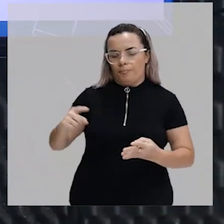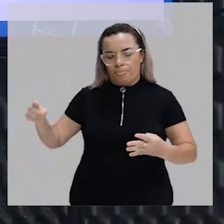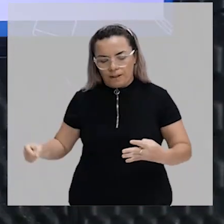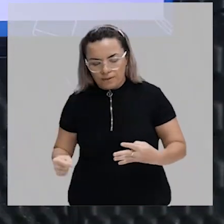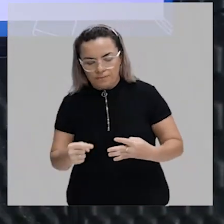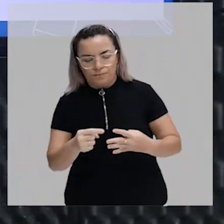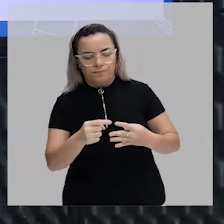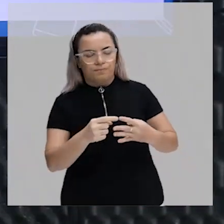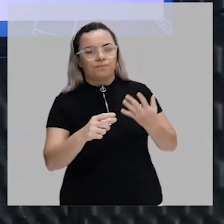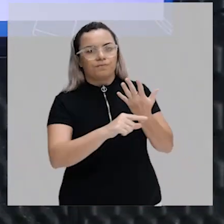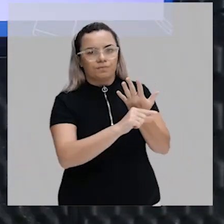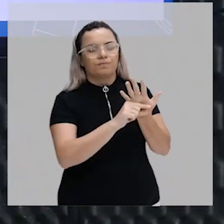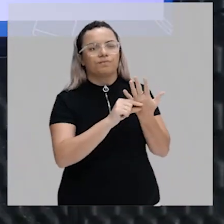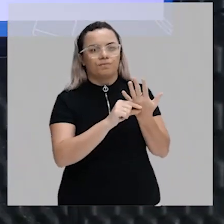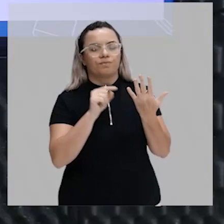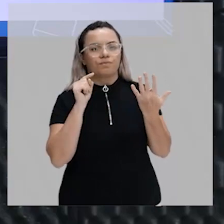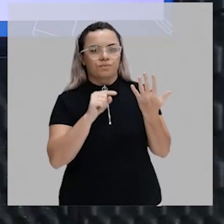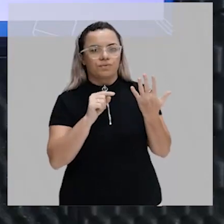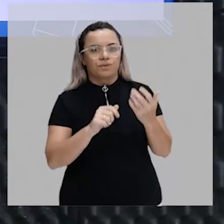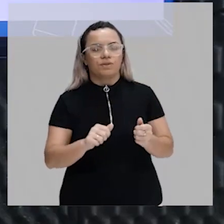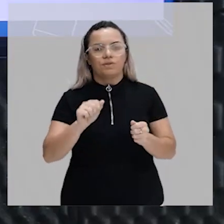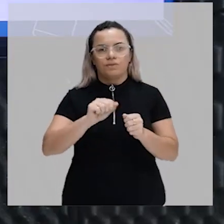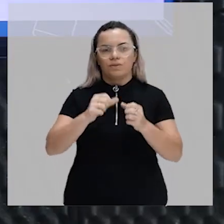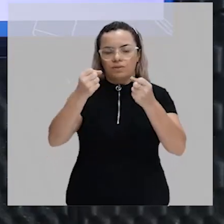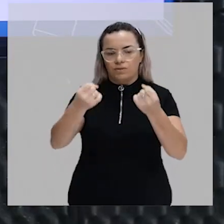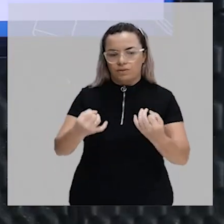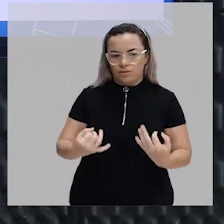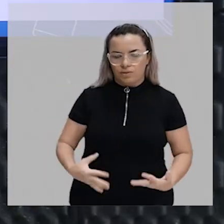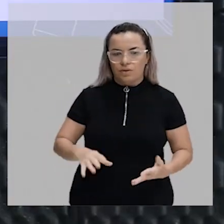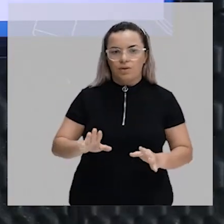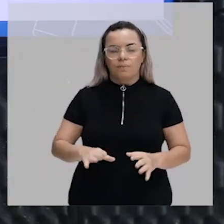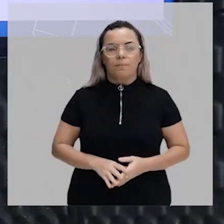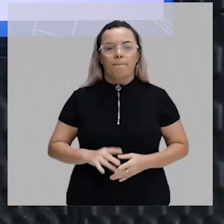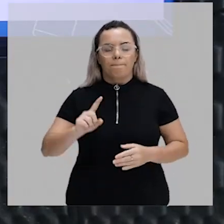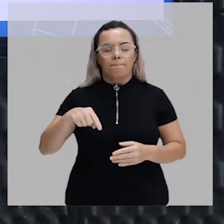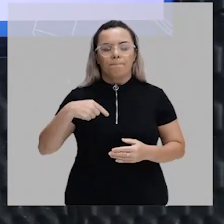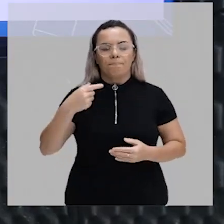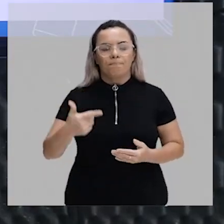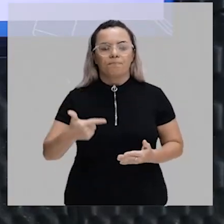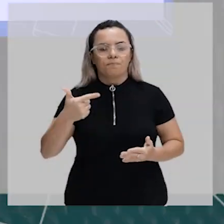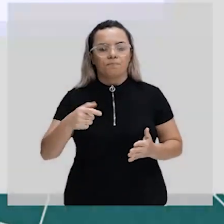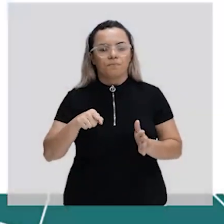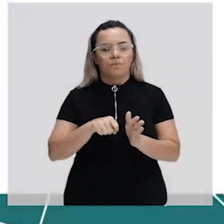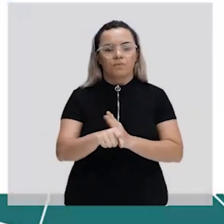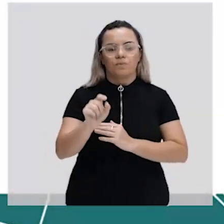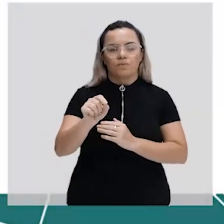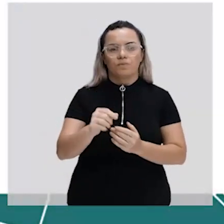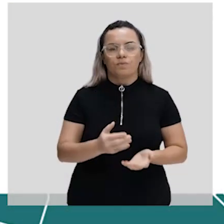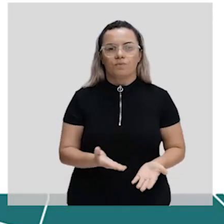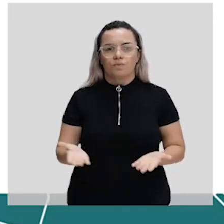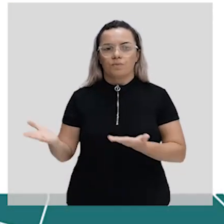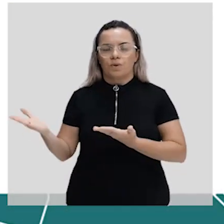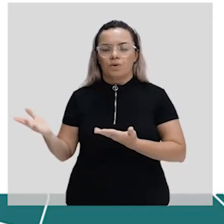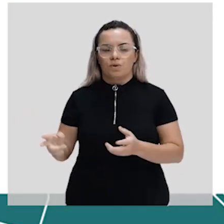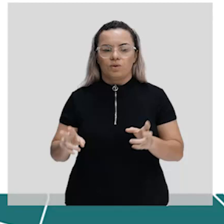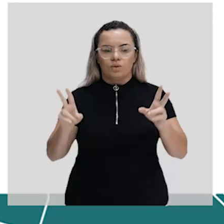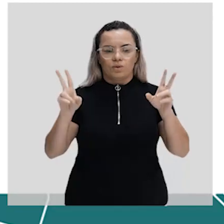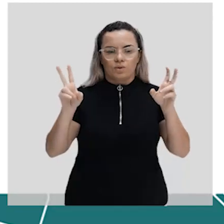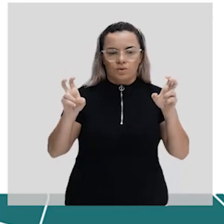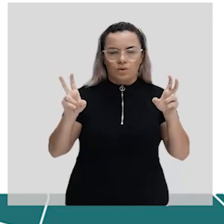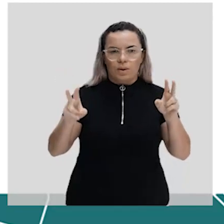simbolismo, tá? O Cruz de Souza faz isso muito bem. Vamos para a próxima questão. Olha o nome desse poema, ó. Cárcere das